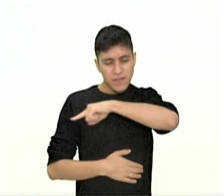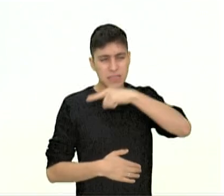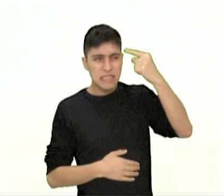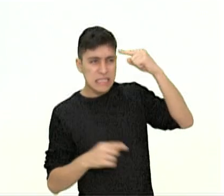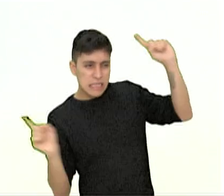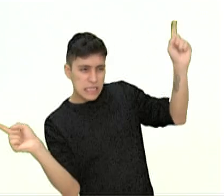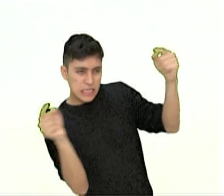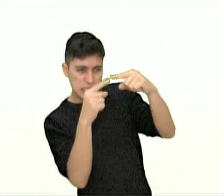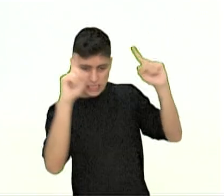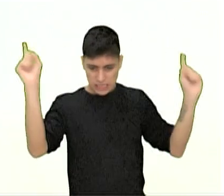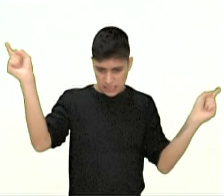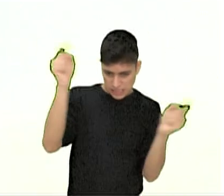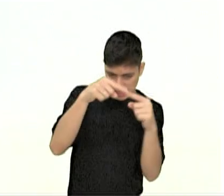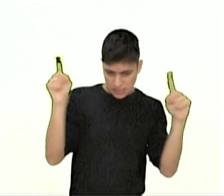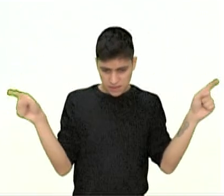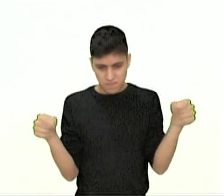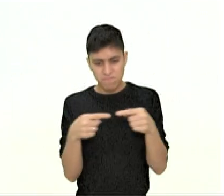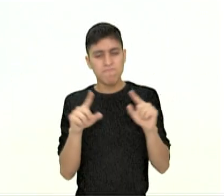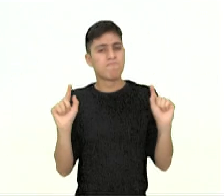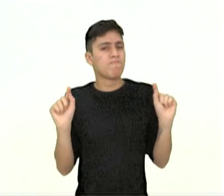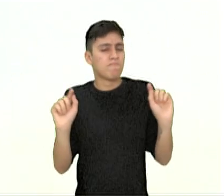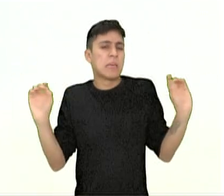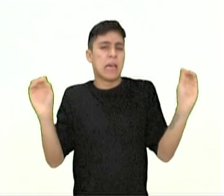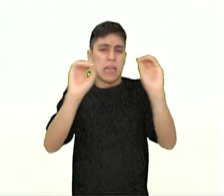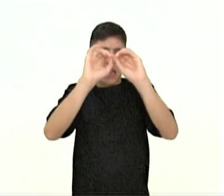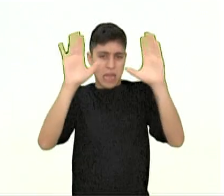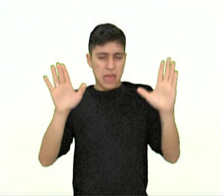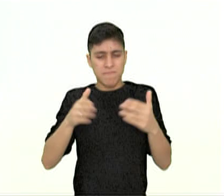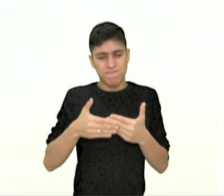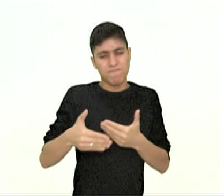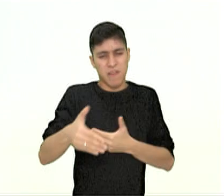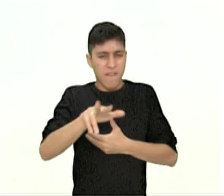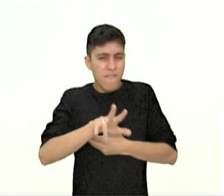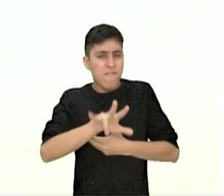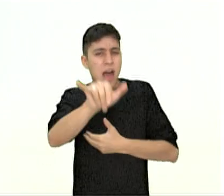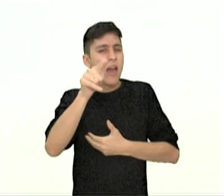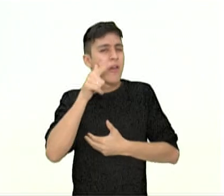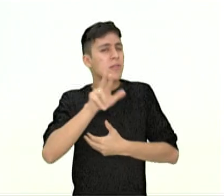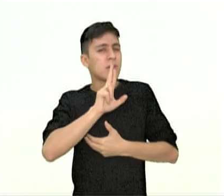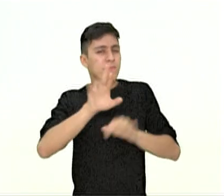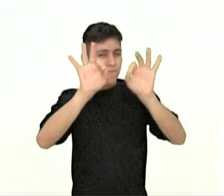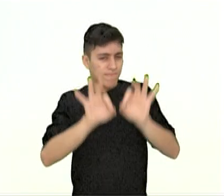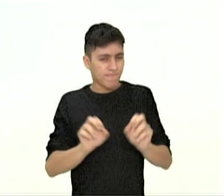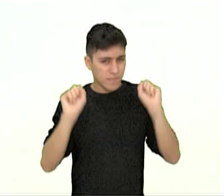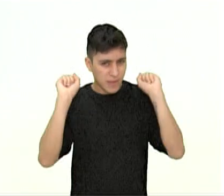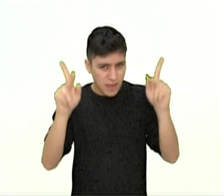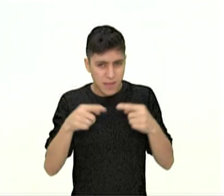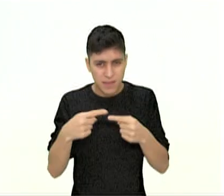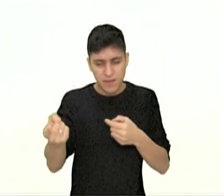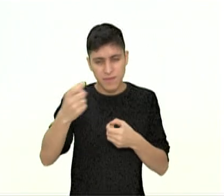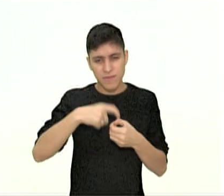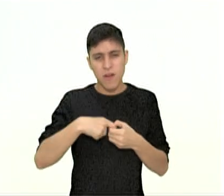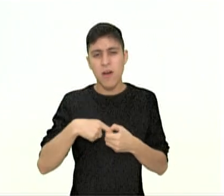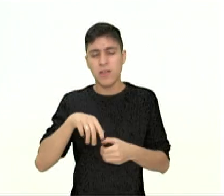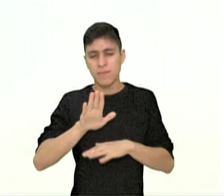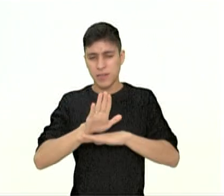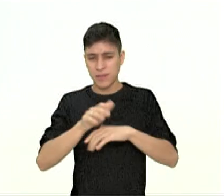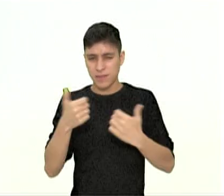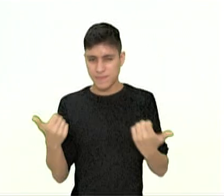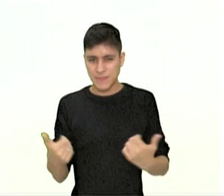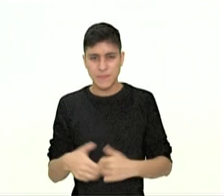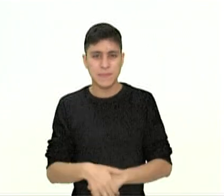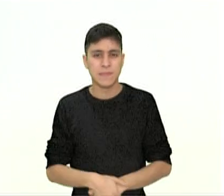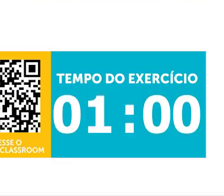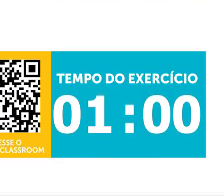ali a imagem com o que ela está querendo dizer, que já já você consegue chegar na resposta correta, ok? Já já eu volto para te ajudar a